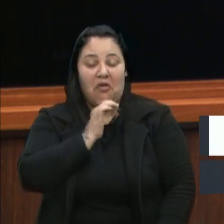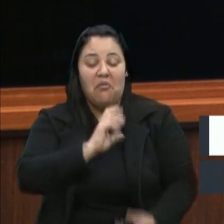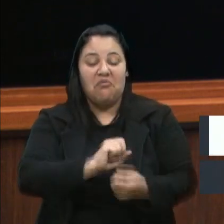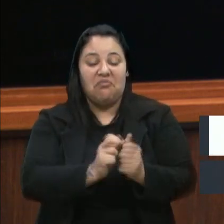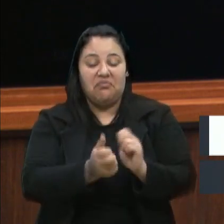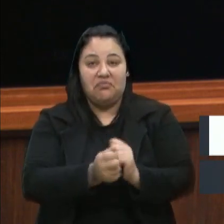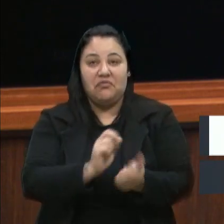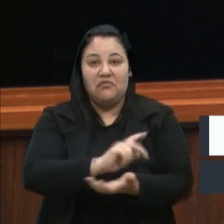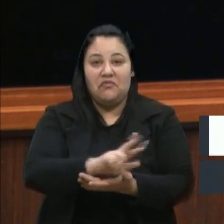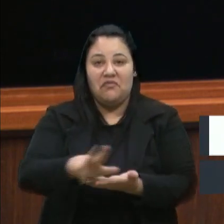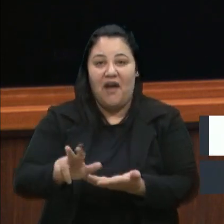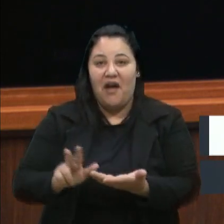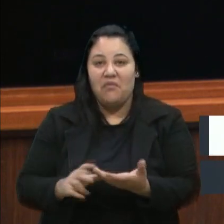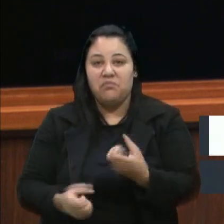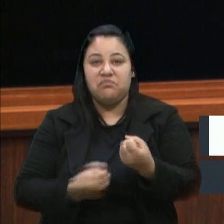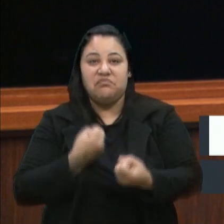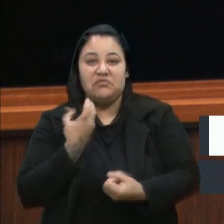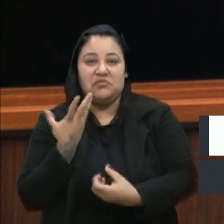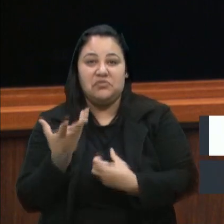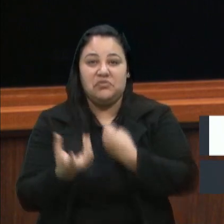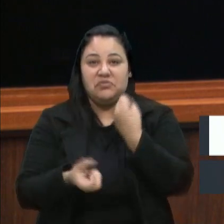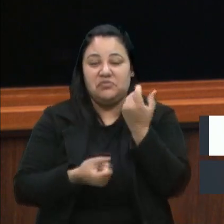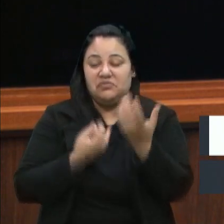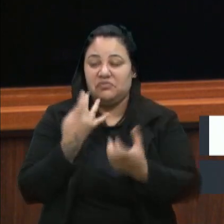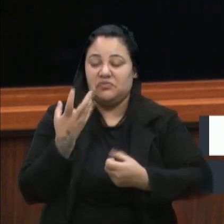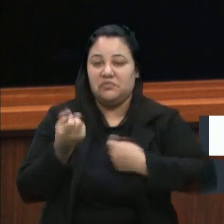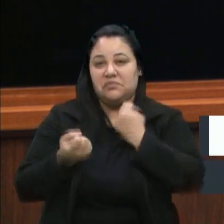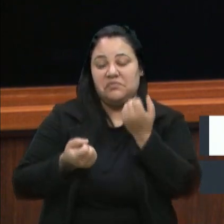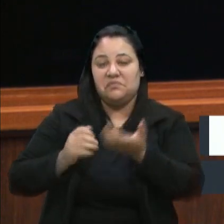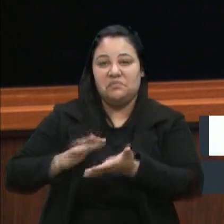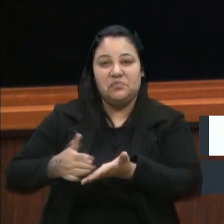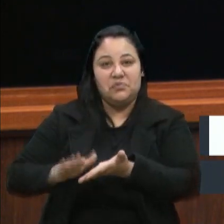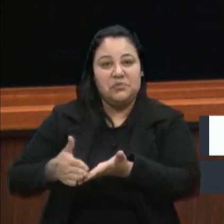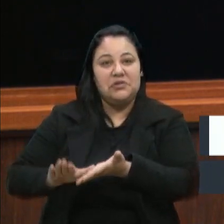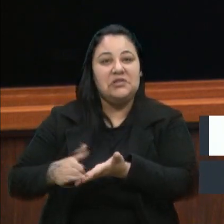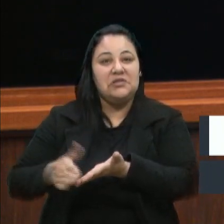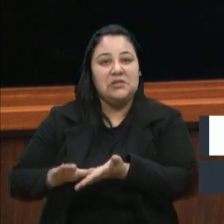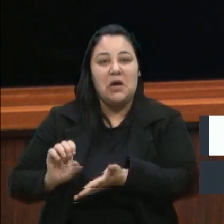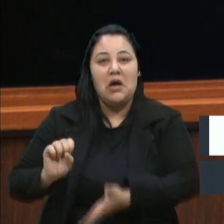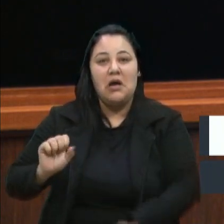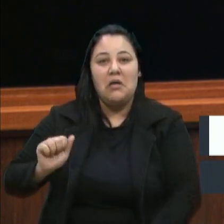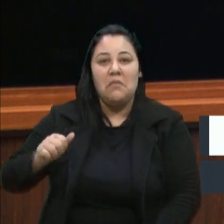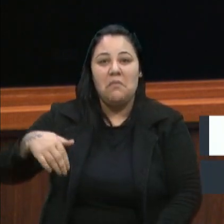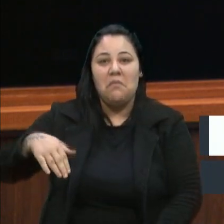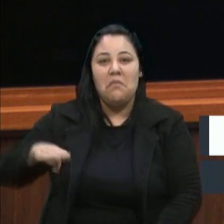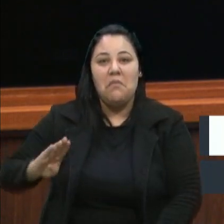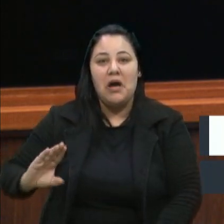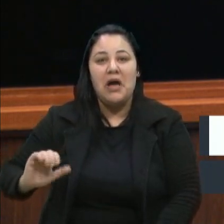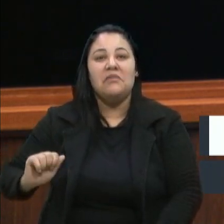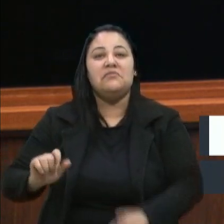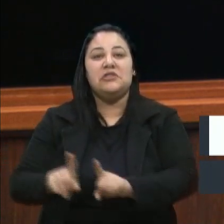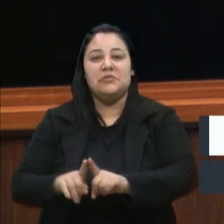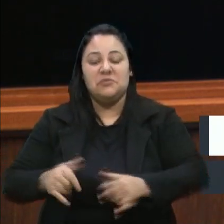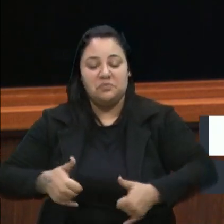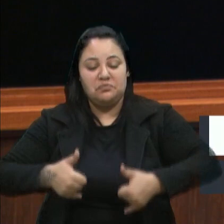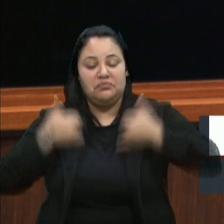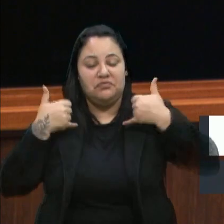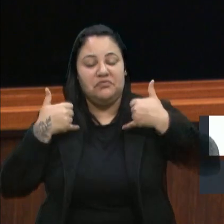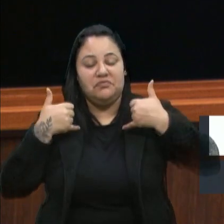de poesia, do samba, né? Então, com certeza, um orgulho para a nossa